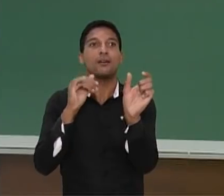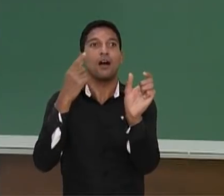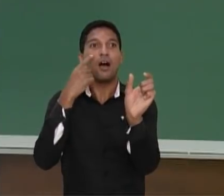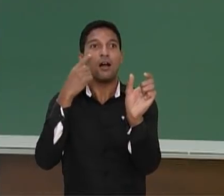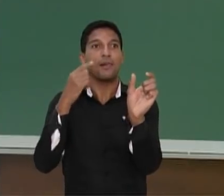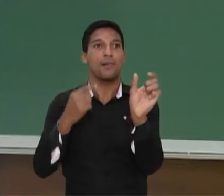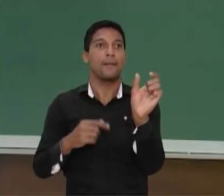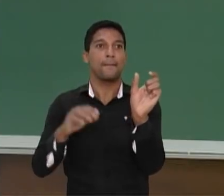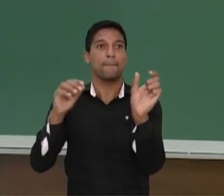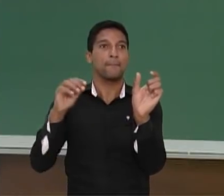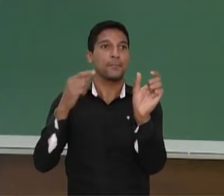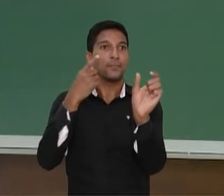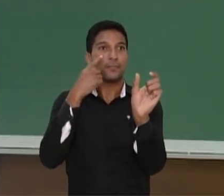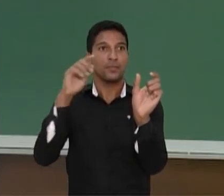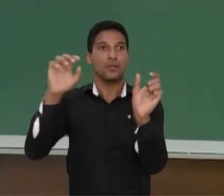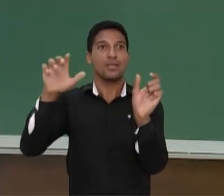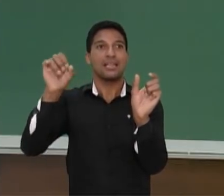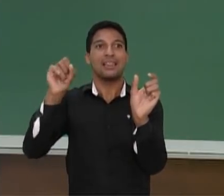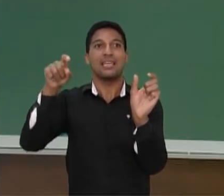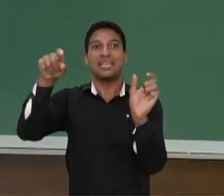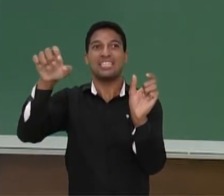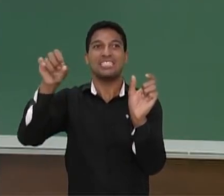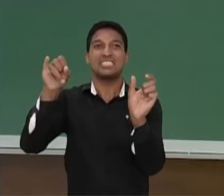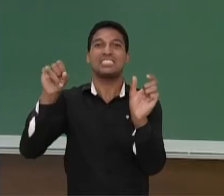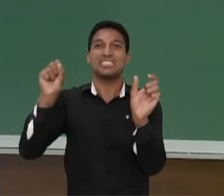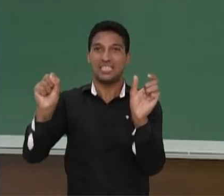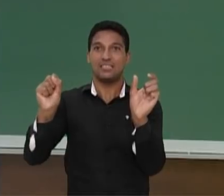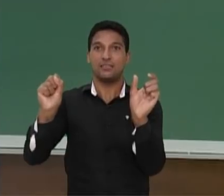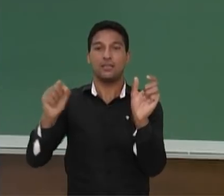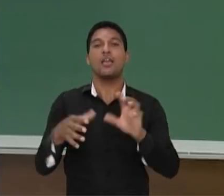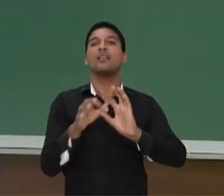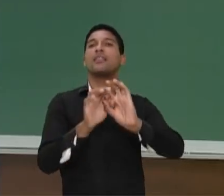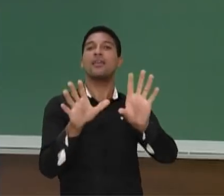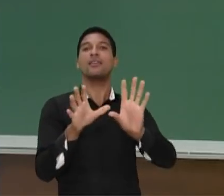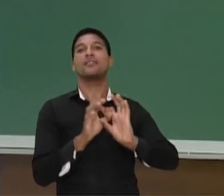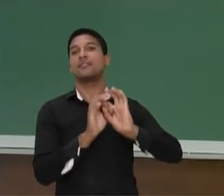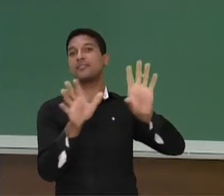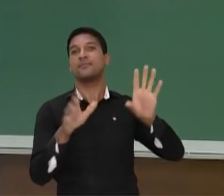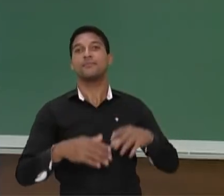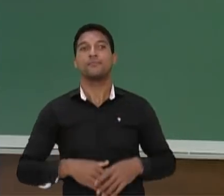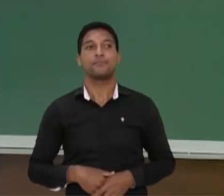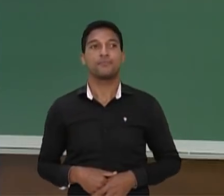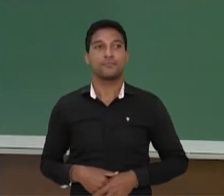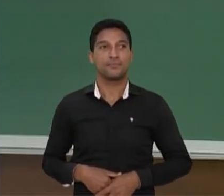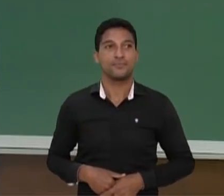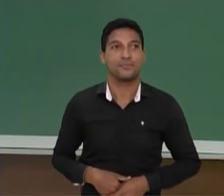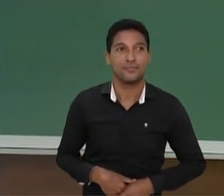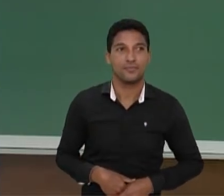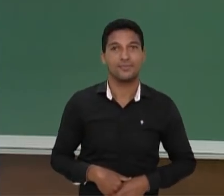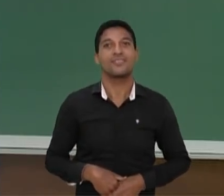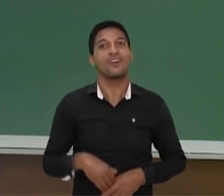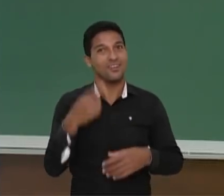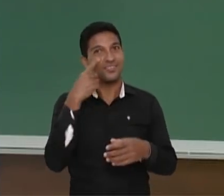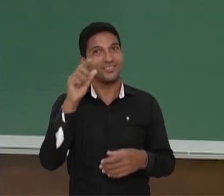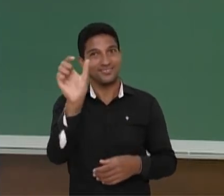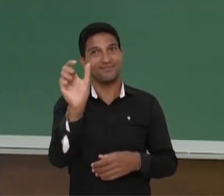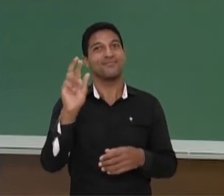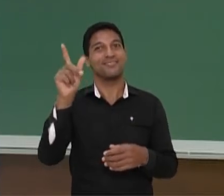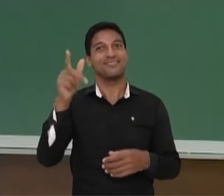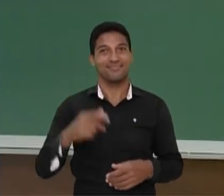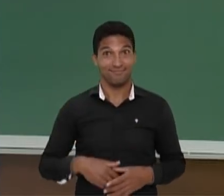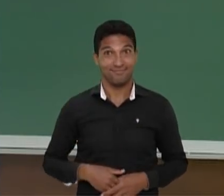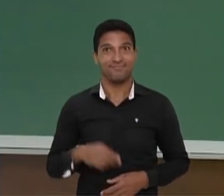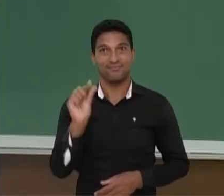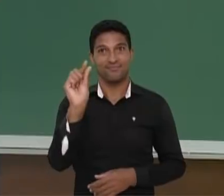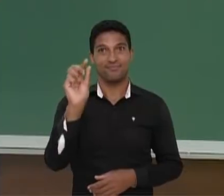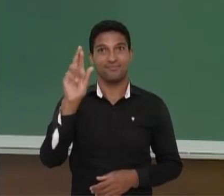leixeis, né? Então, deixa, né? Vou deixar, deixa para lá. Mas não é deixar que está aqui, tá leixeis, né? Então, é bem